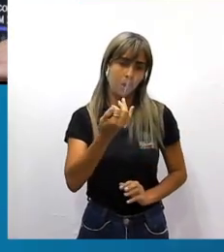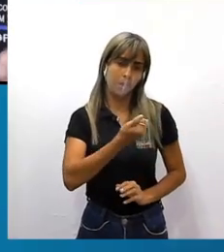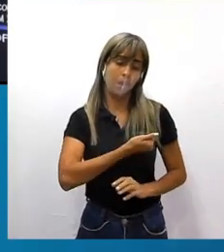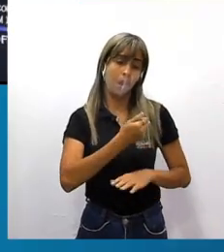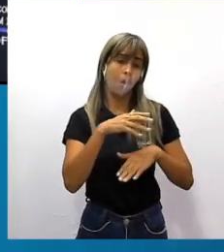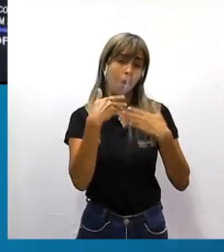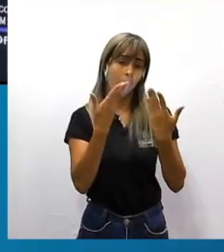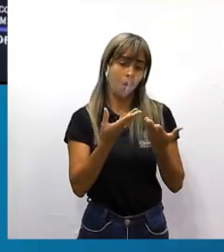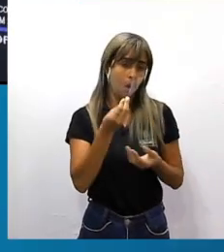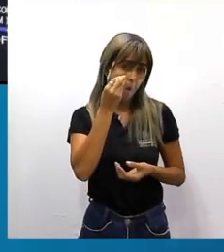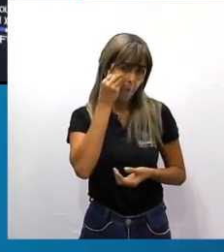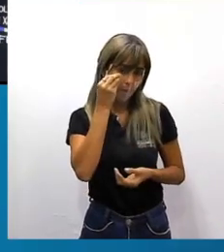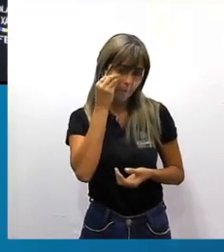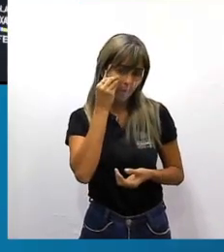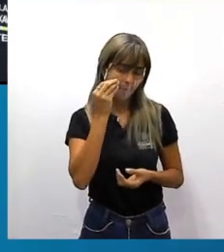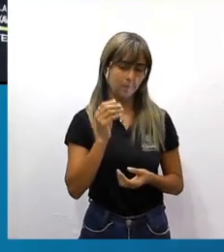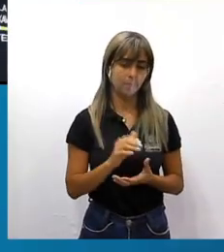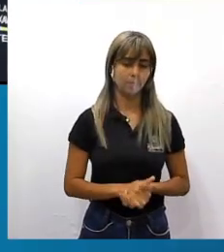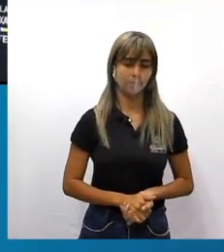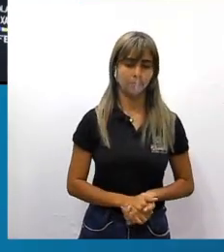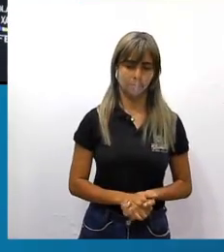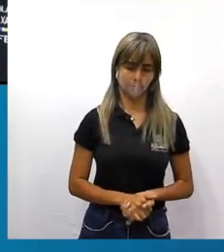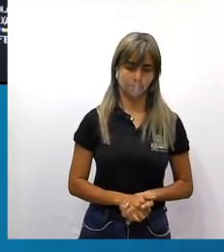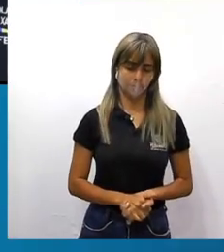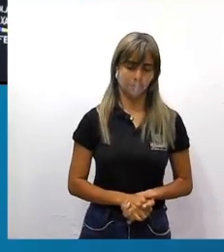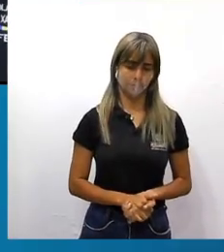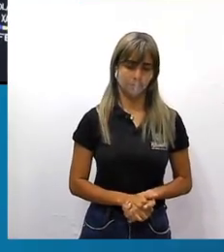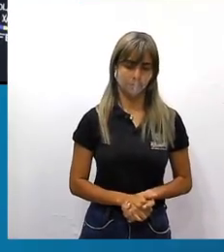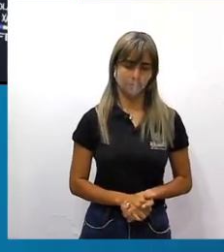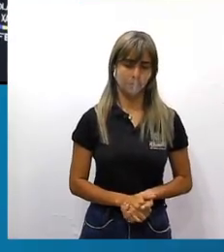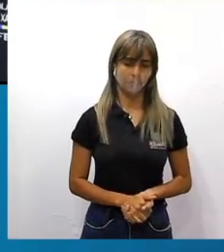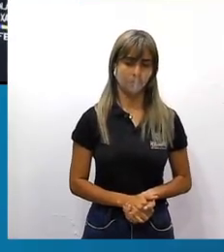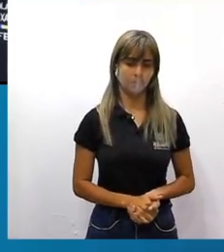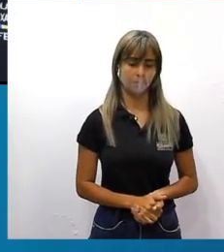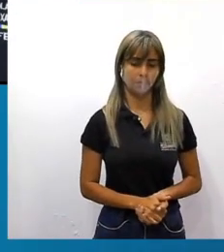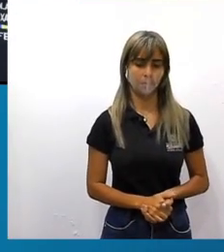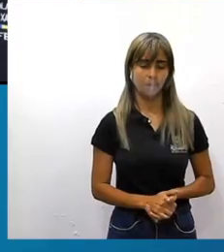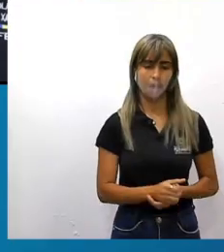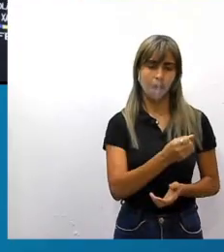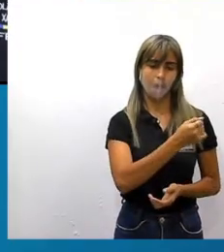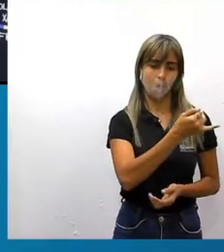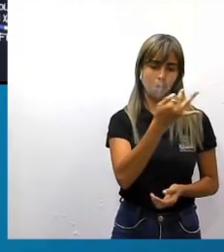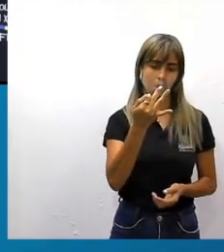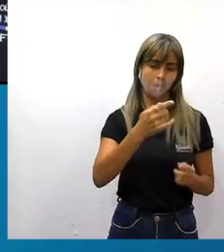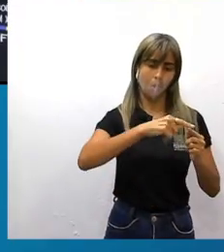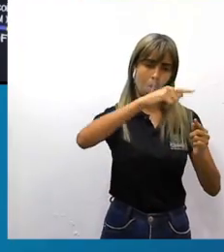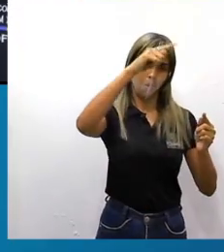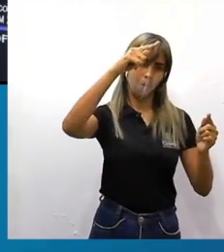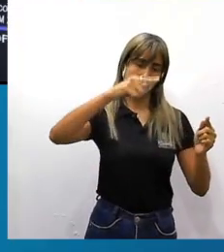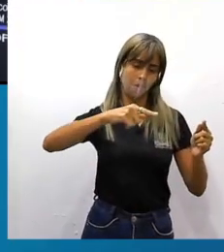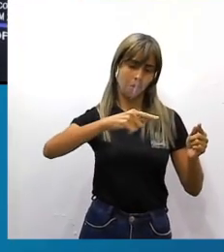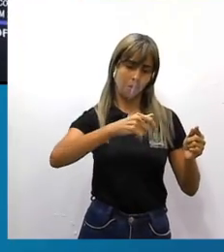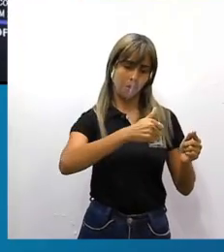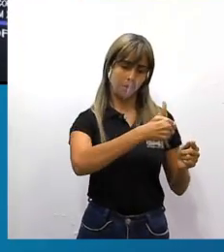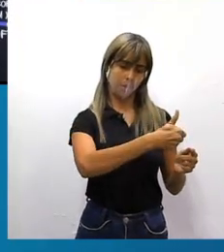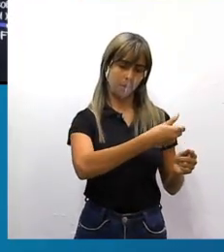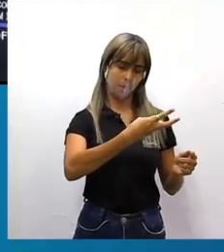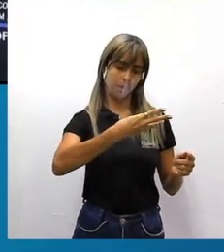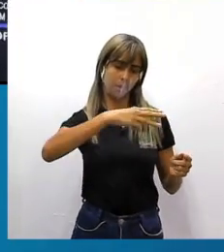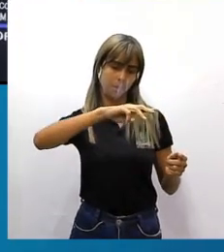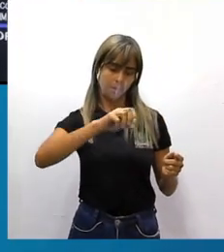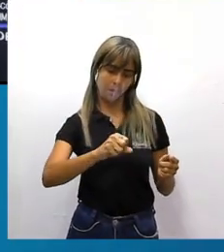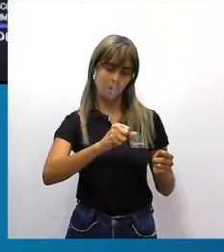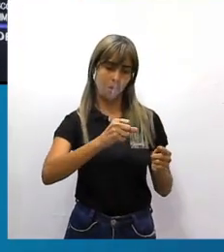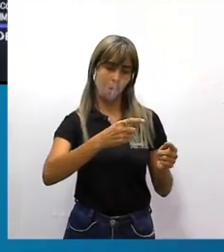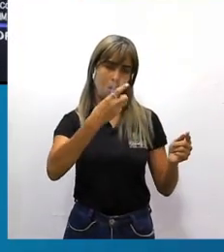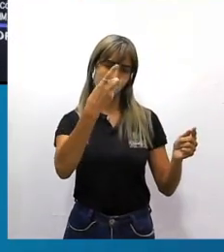seria? Observe aí do lado, que o seguinte, que é a quantidade, ó, o primeiro salto, o segundo e o